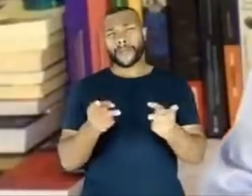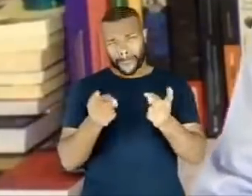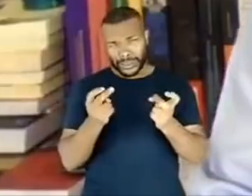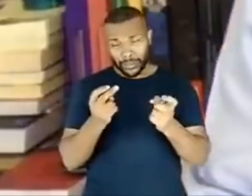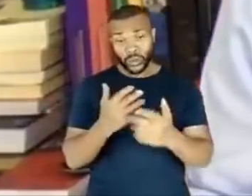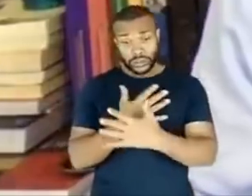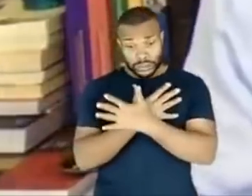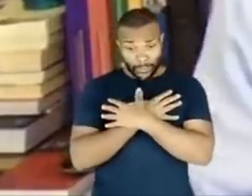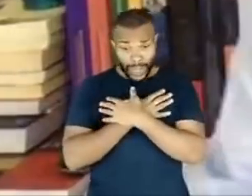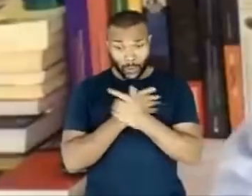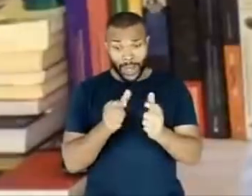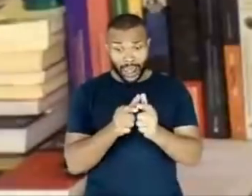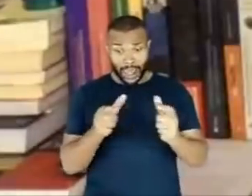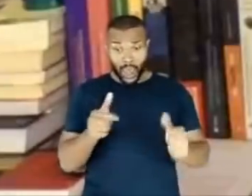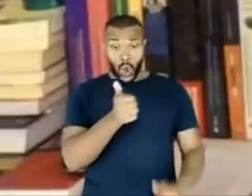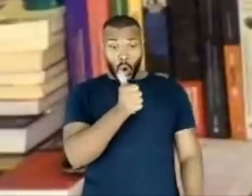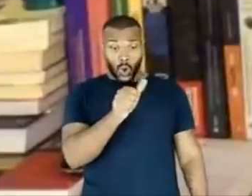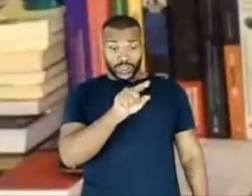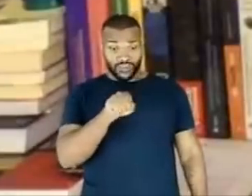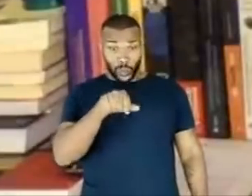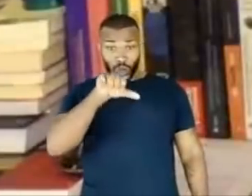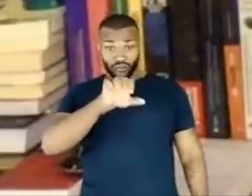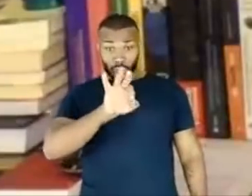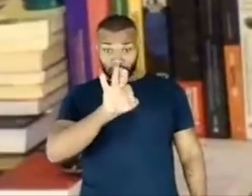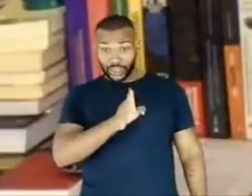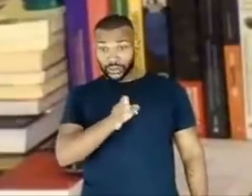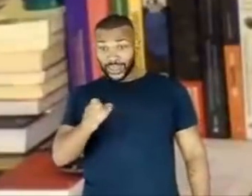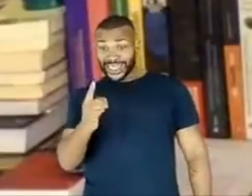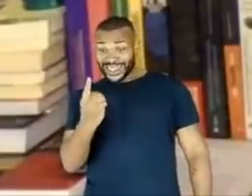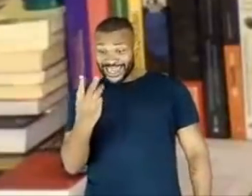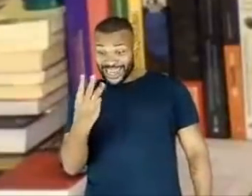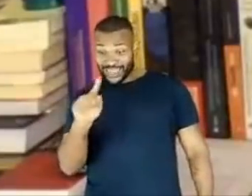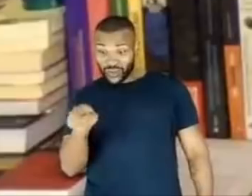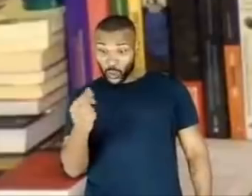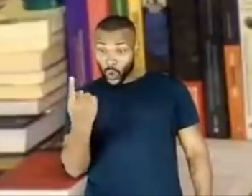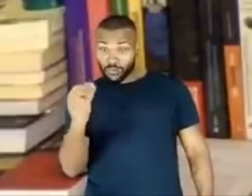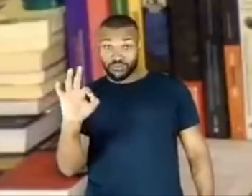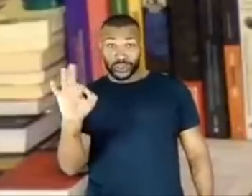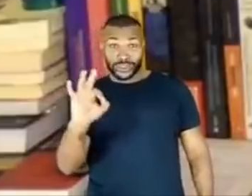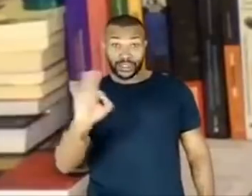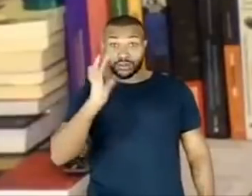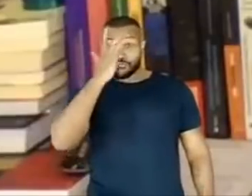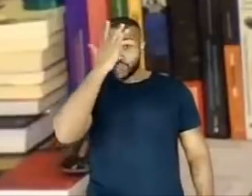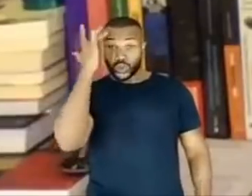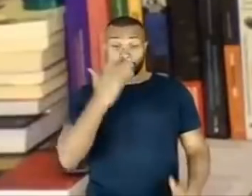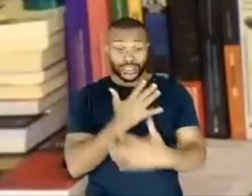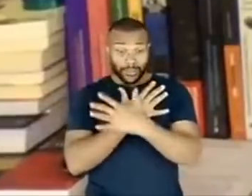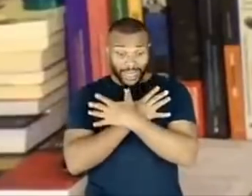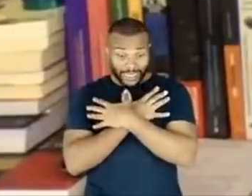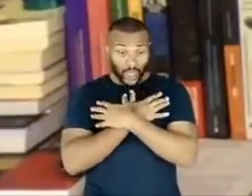de 11,9% para 13,1%. A quantidade de pessoas desempregadas aumentou de 11,5%